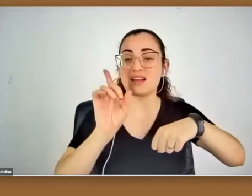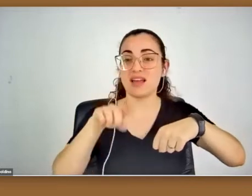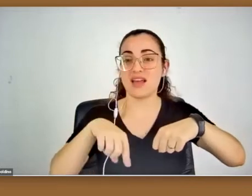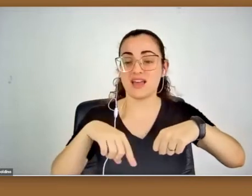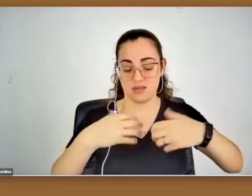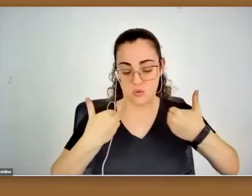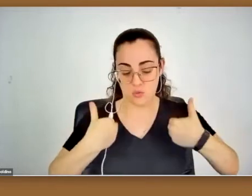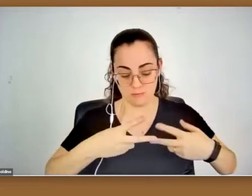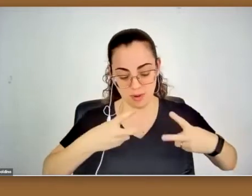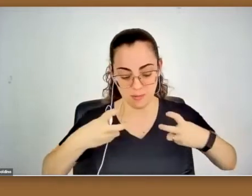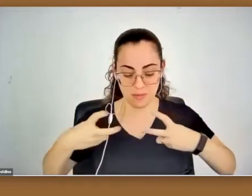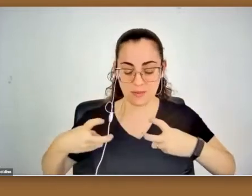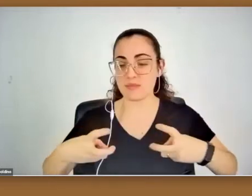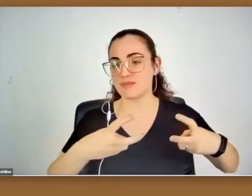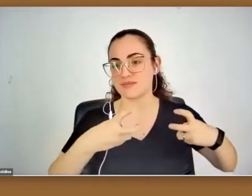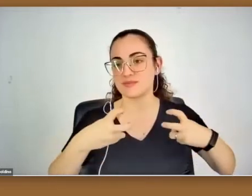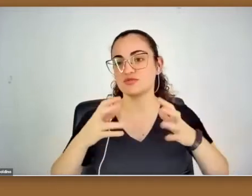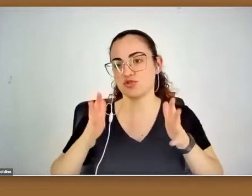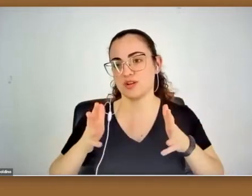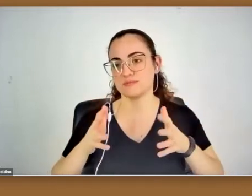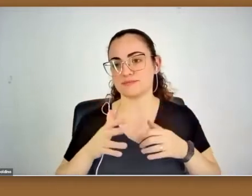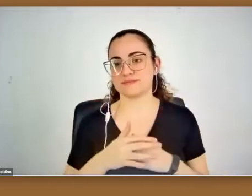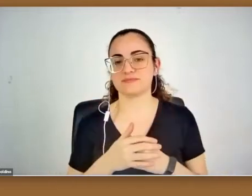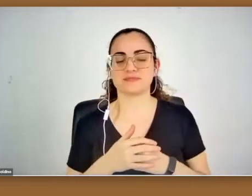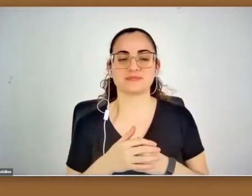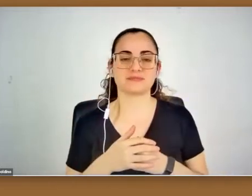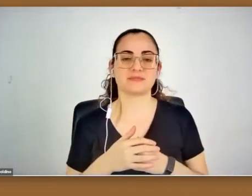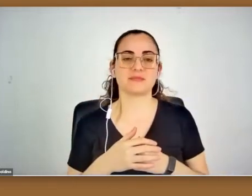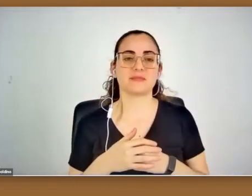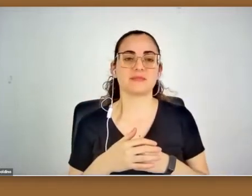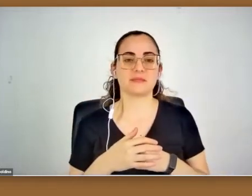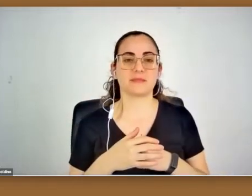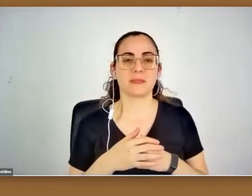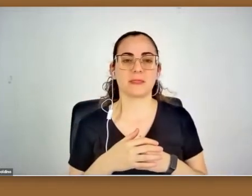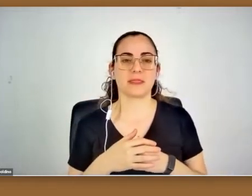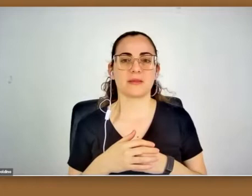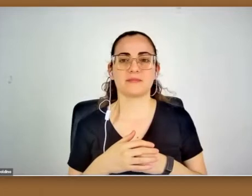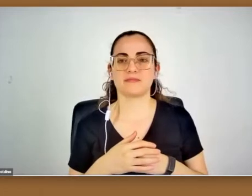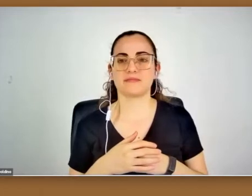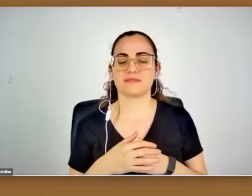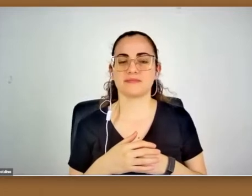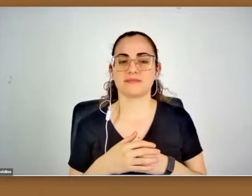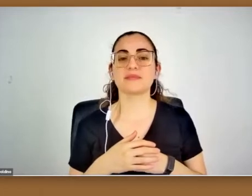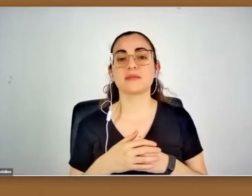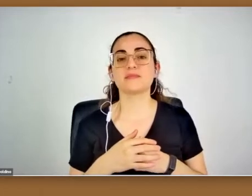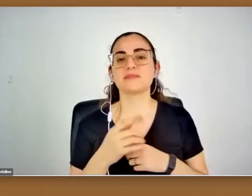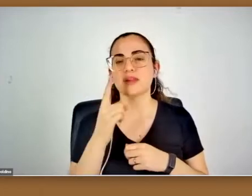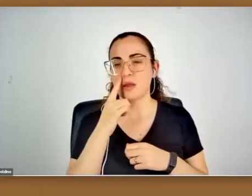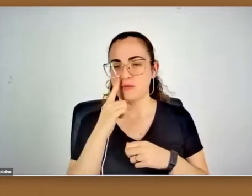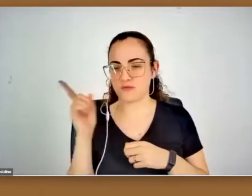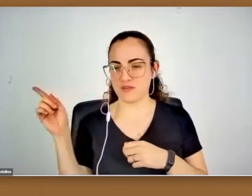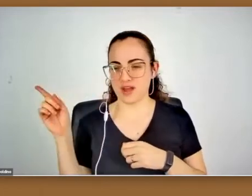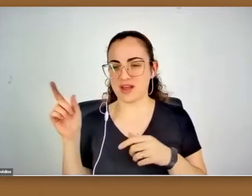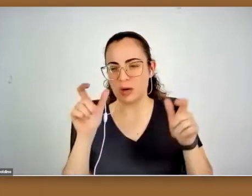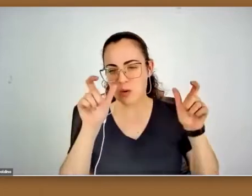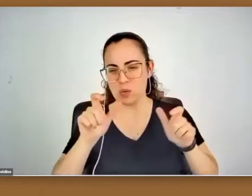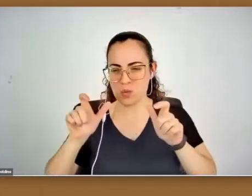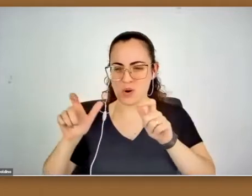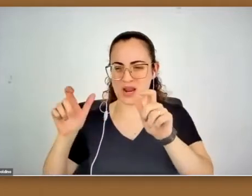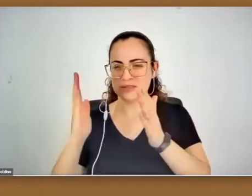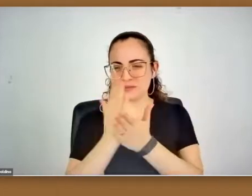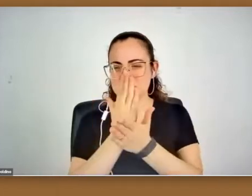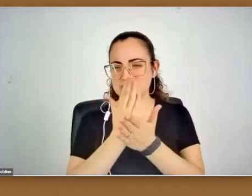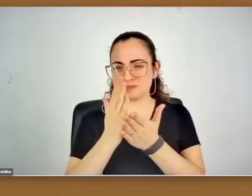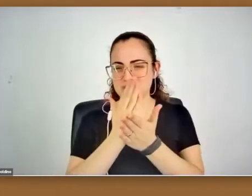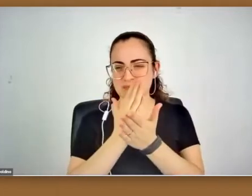né, nesse caso. E a gente vê, por exemplo, né, algumas regiões a gente está tendo muito caso. Tá, em